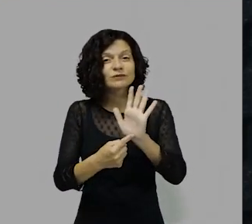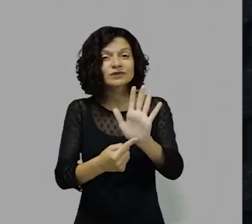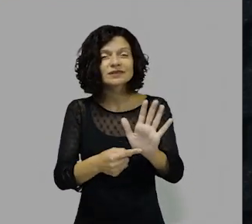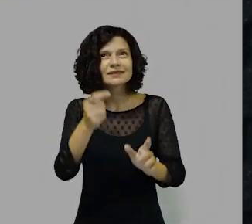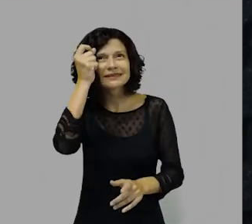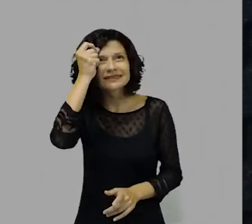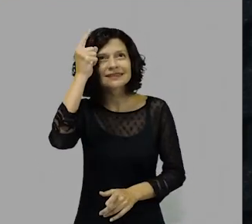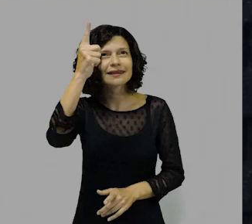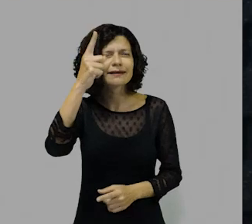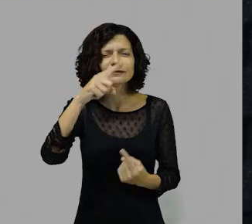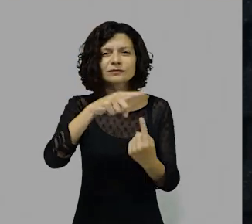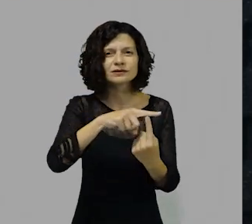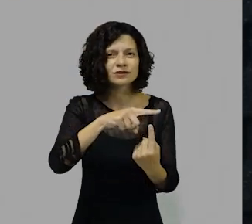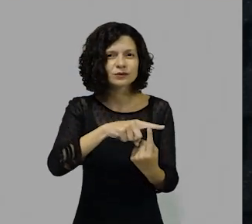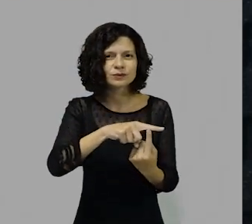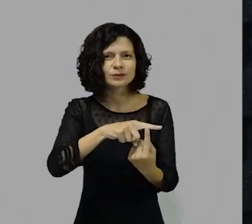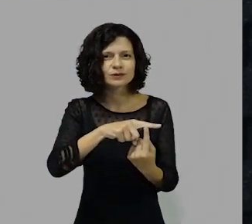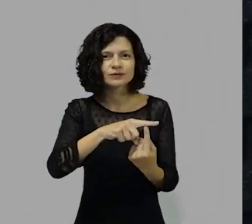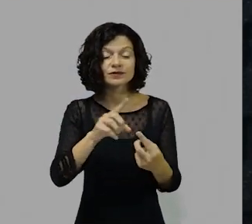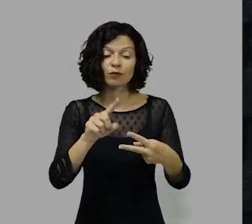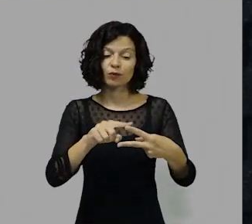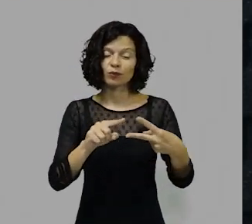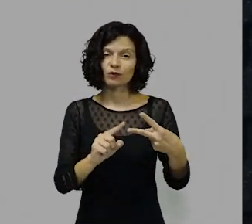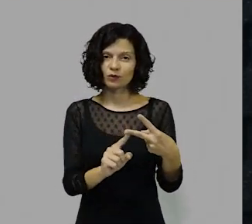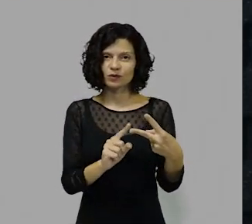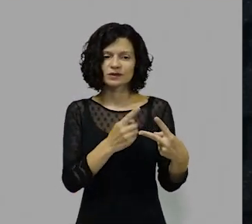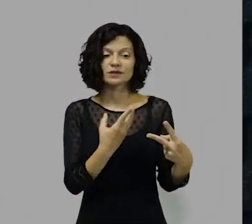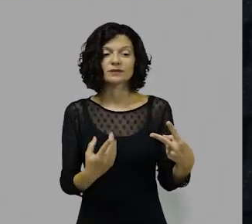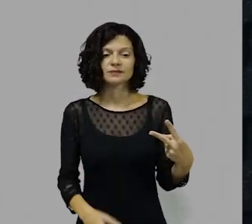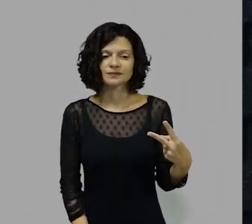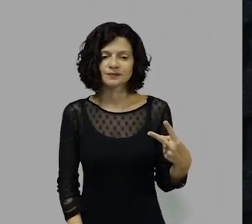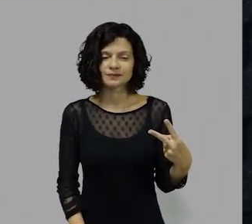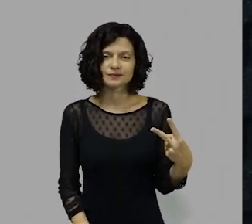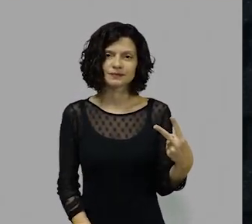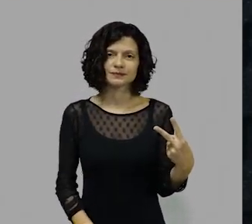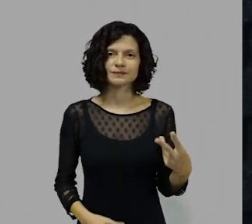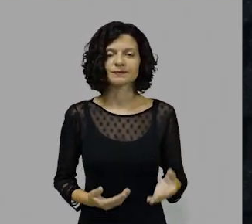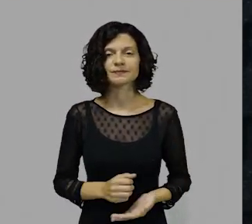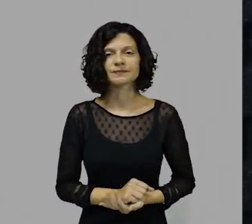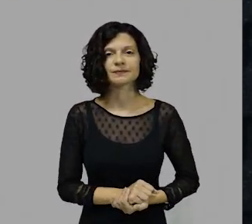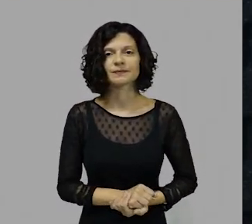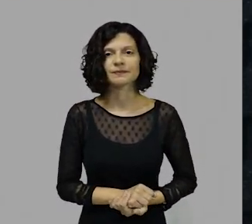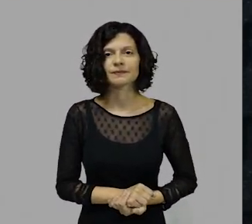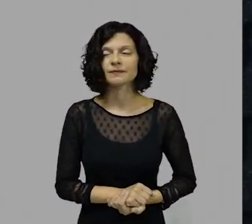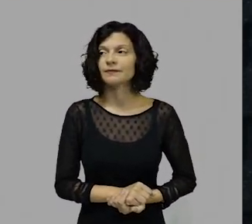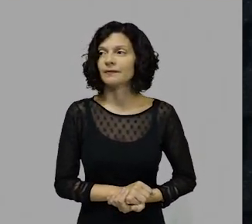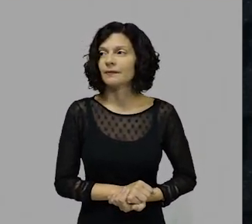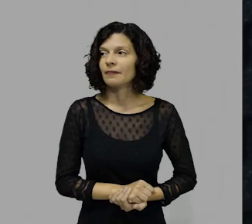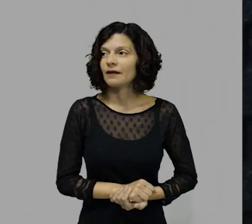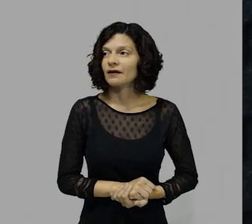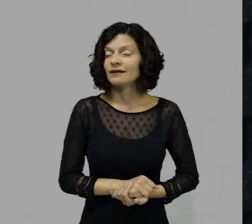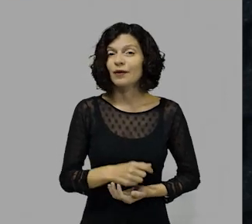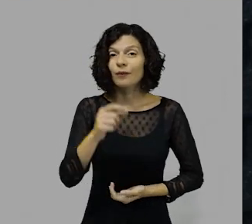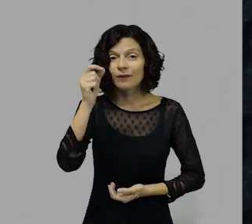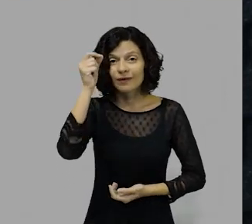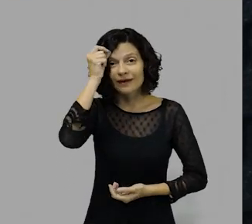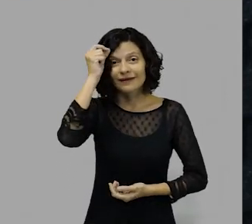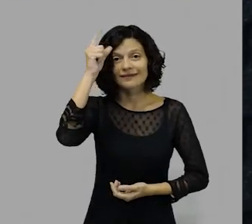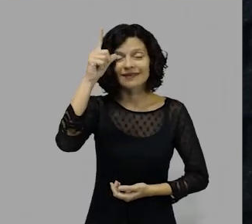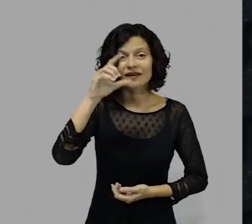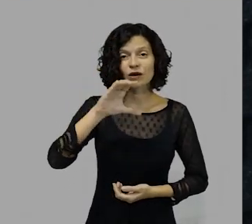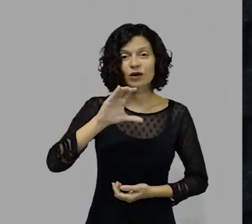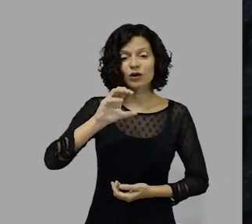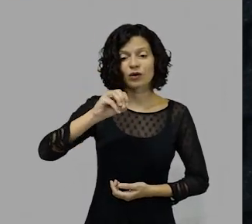se. É uma conjunção que dá a ideia de condição. Então, aqui eu já tenho as duas possibilidades.